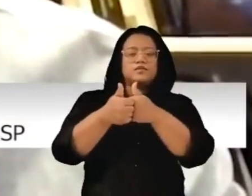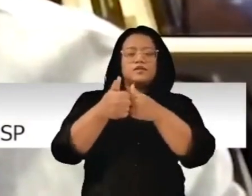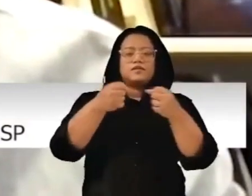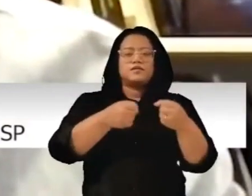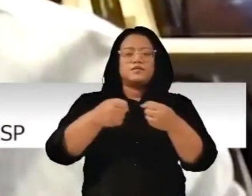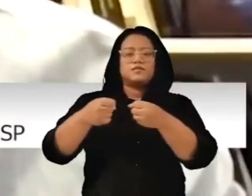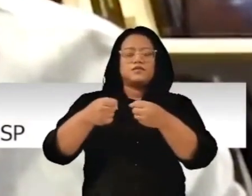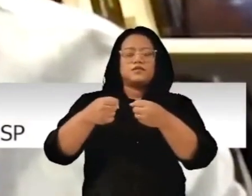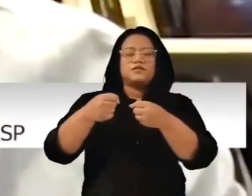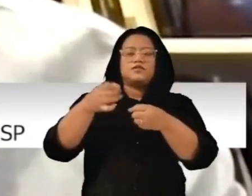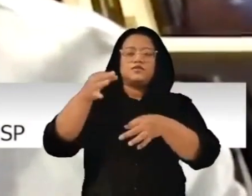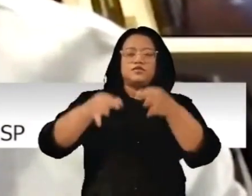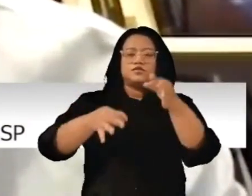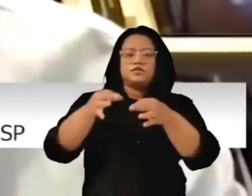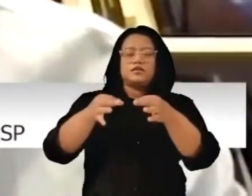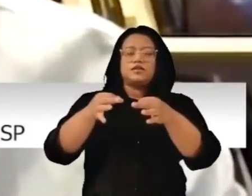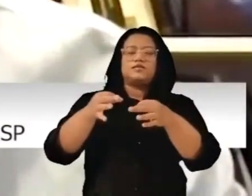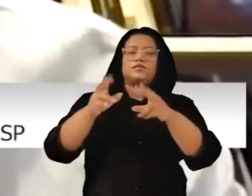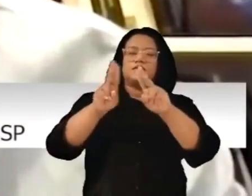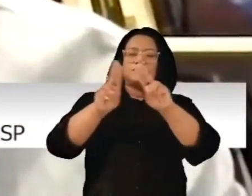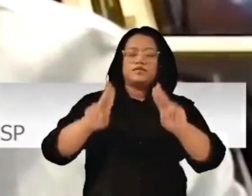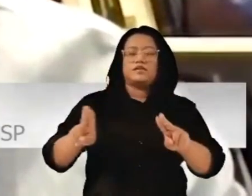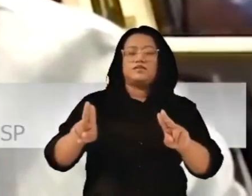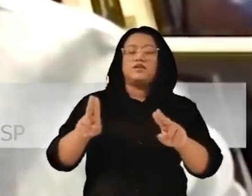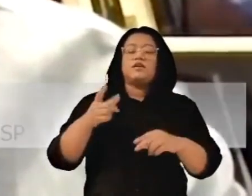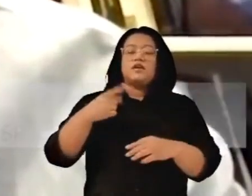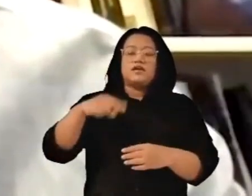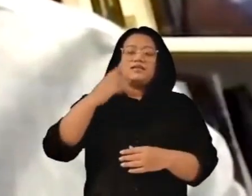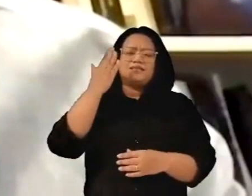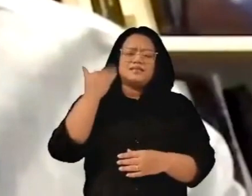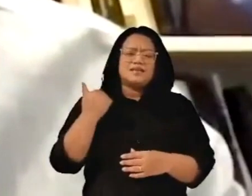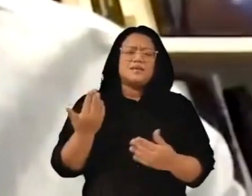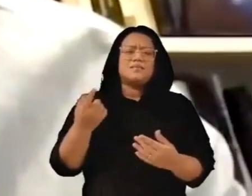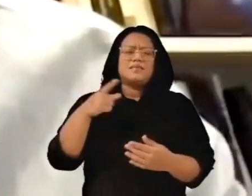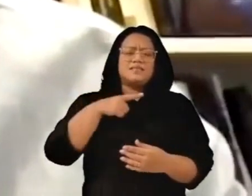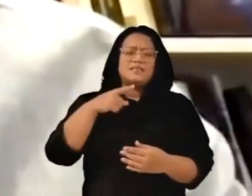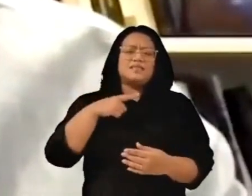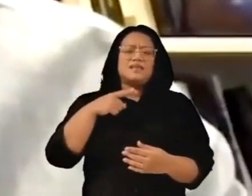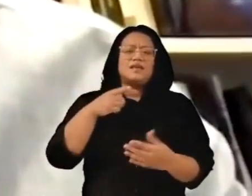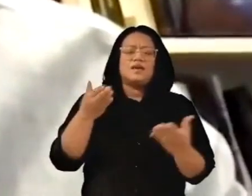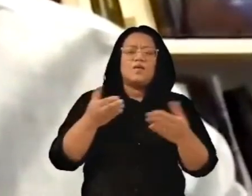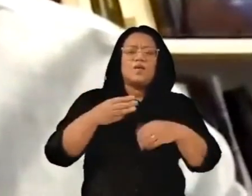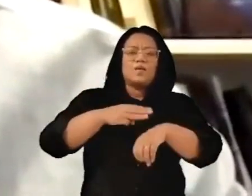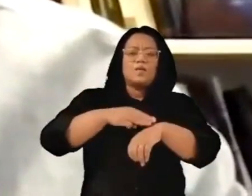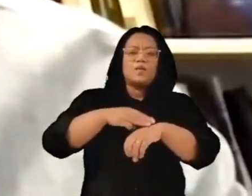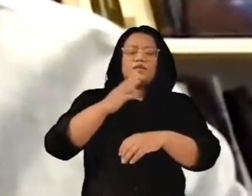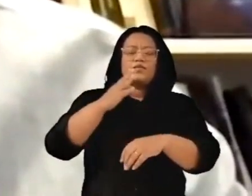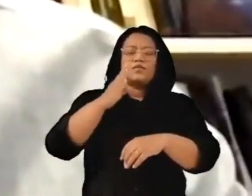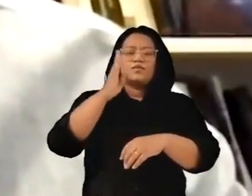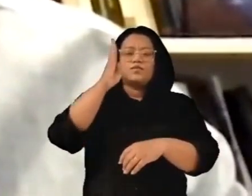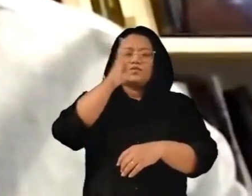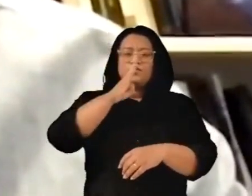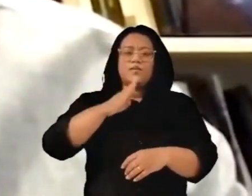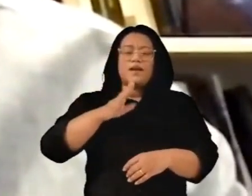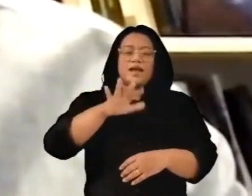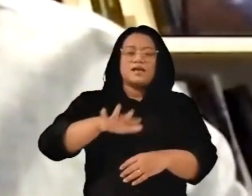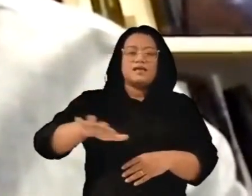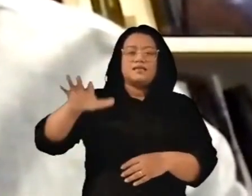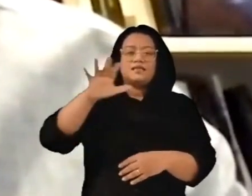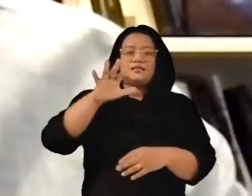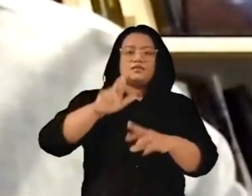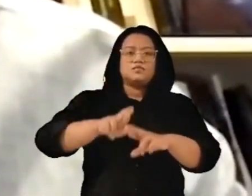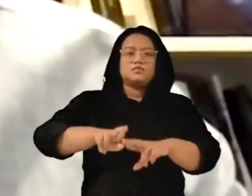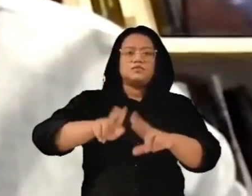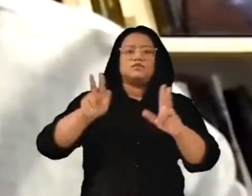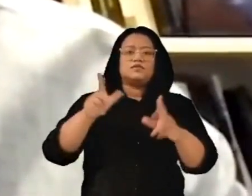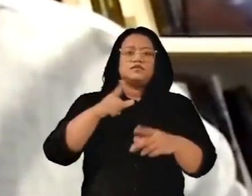a Universidade. Eu acredito que nós estamos vivendo um momento do Brasil muito singular, onde emerge uma